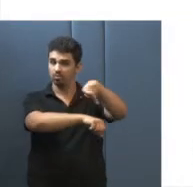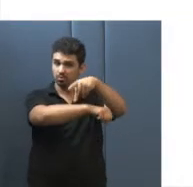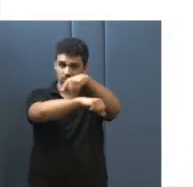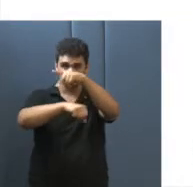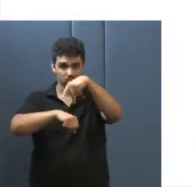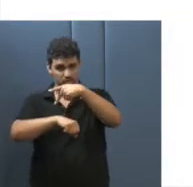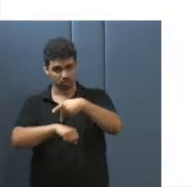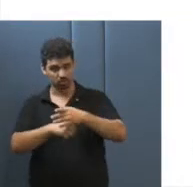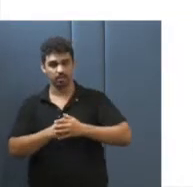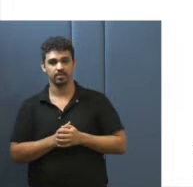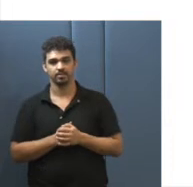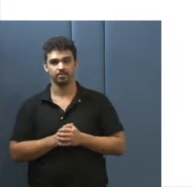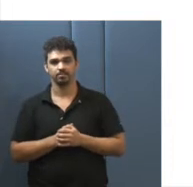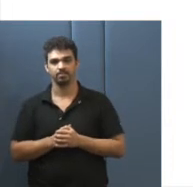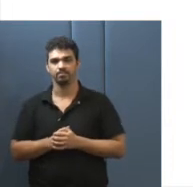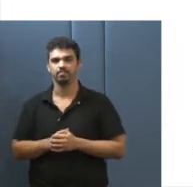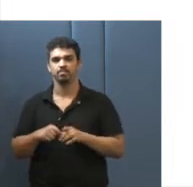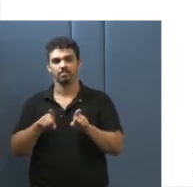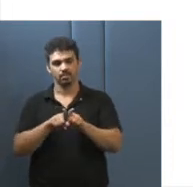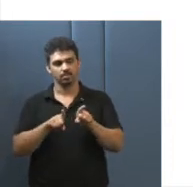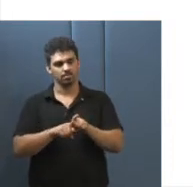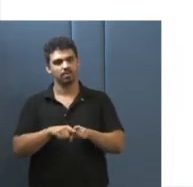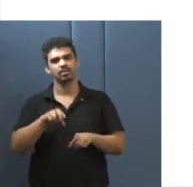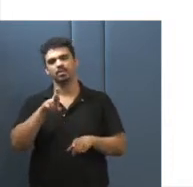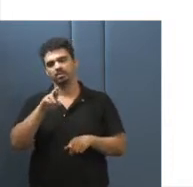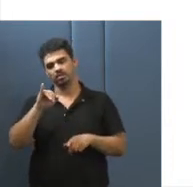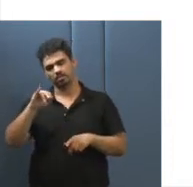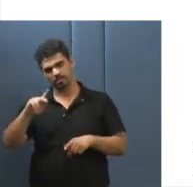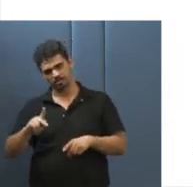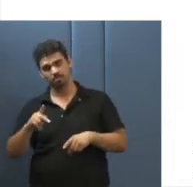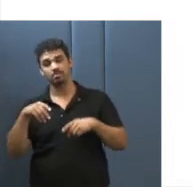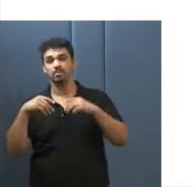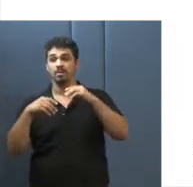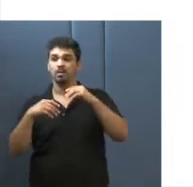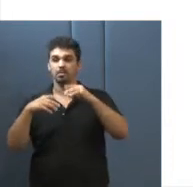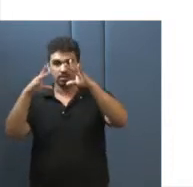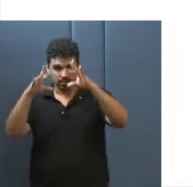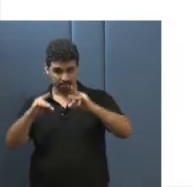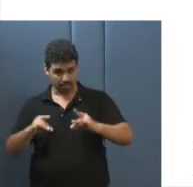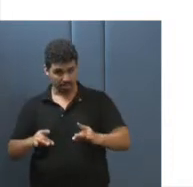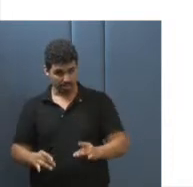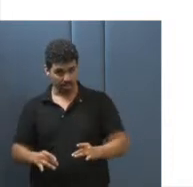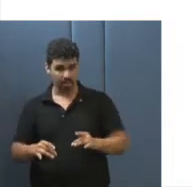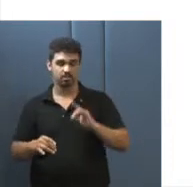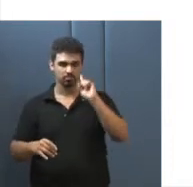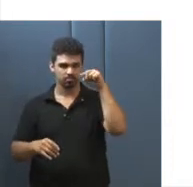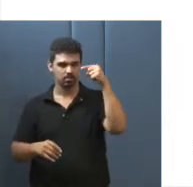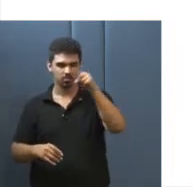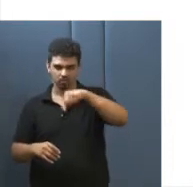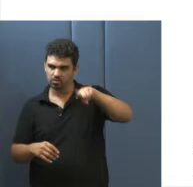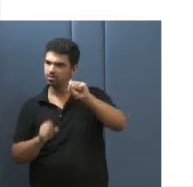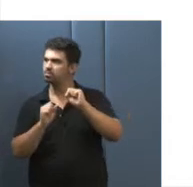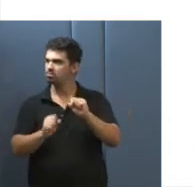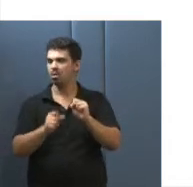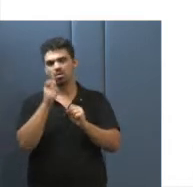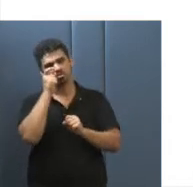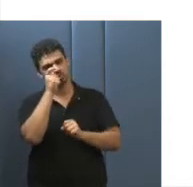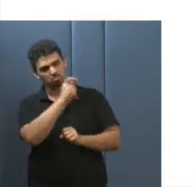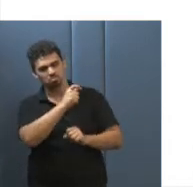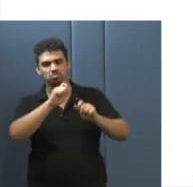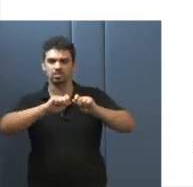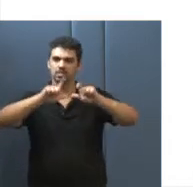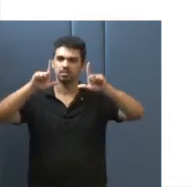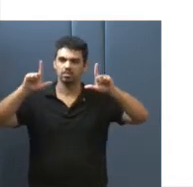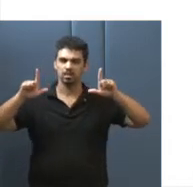O próximo, ainda, iniciativa RIPC, um pouco mais de detalhes, esses slides vão ficar para consulta, foram aqui basicamente a